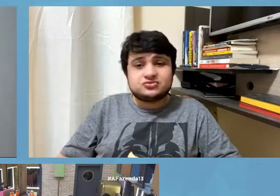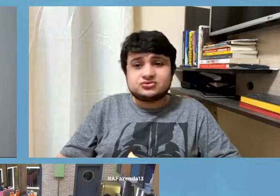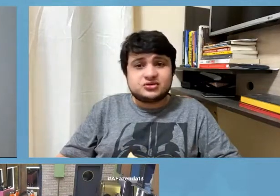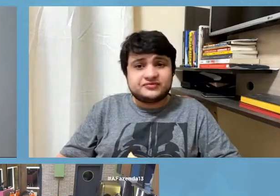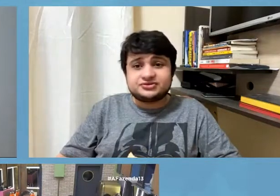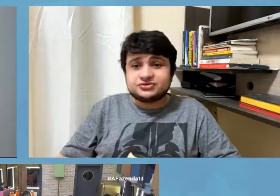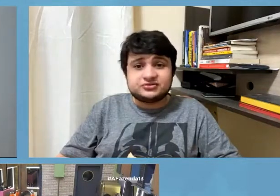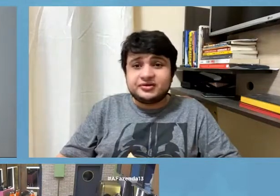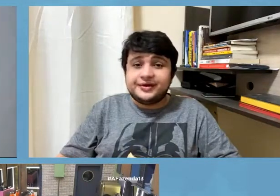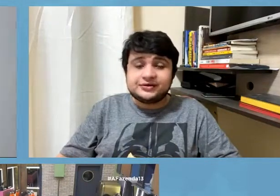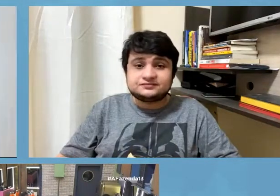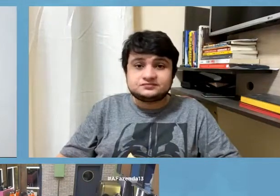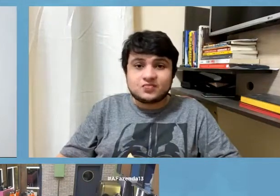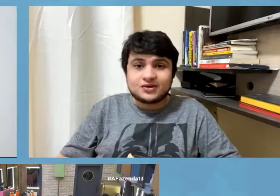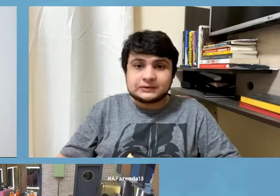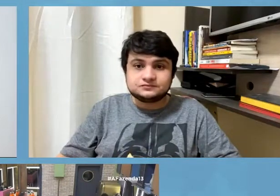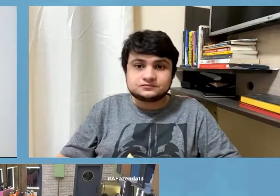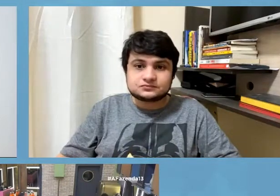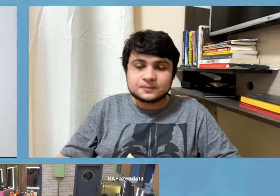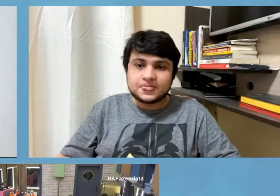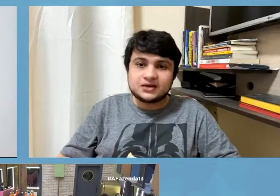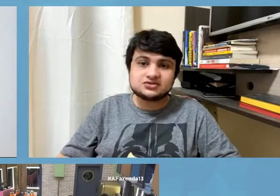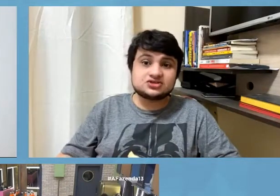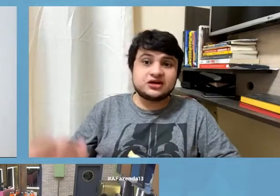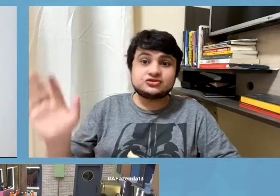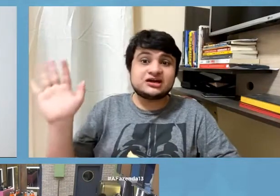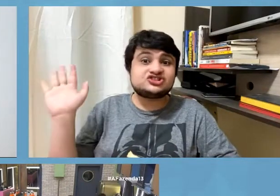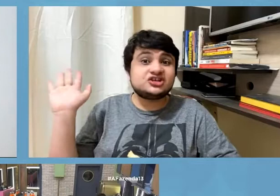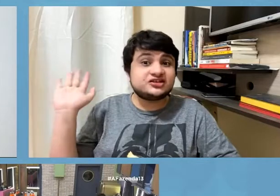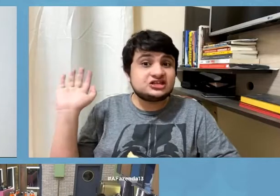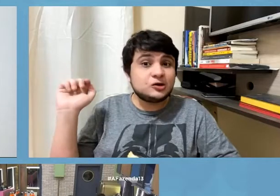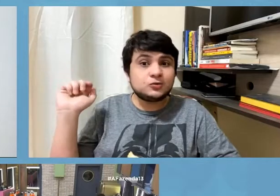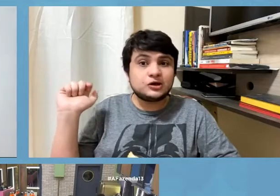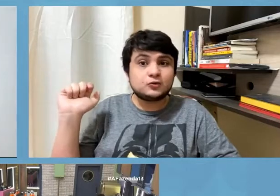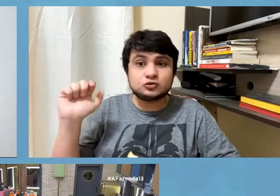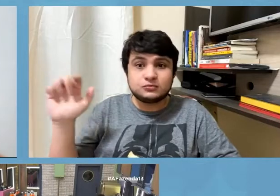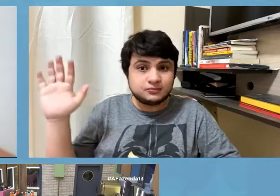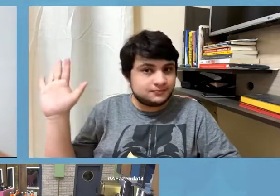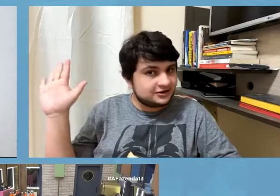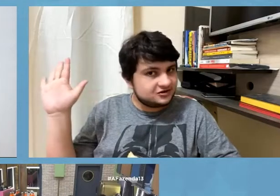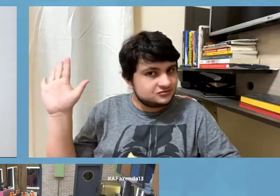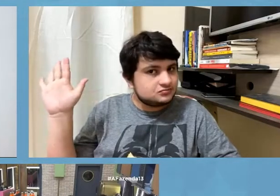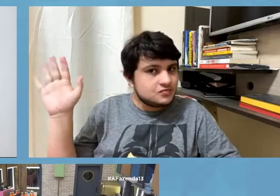diferente. A Fazenda é assim, entendeu? Nem liberar cerveja a gente quer liberar. É